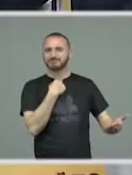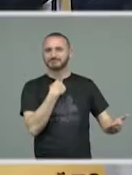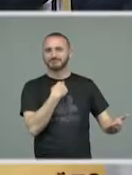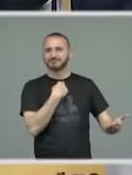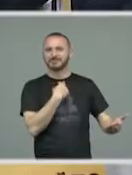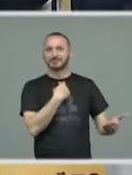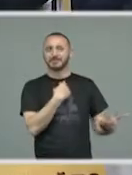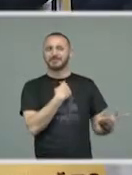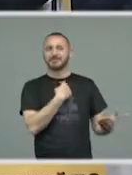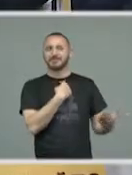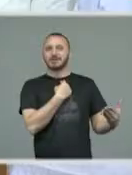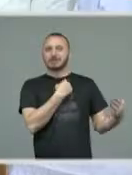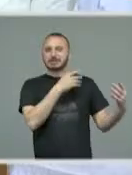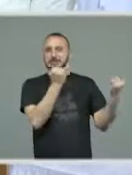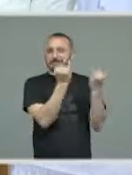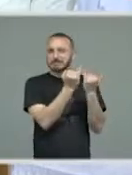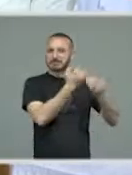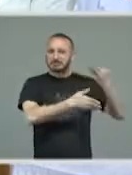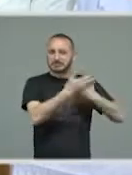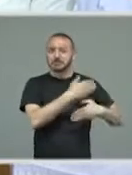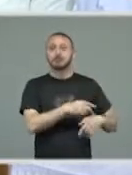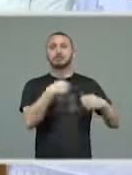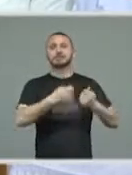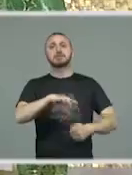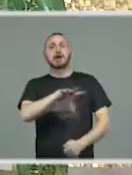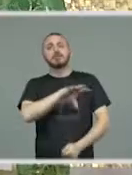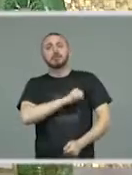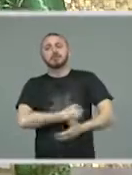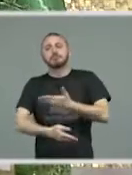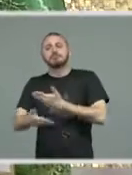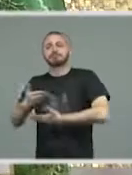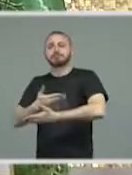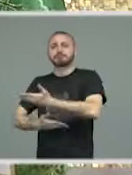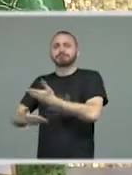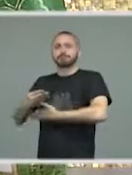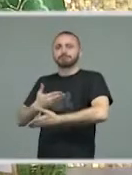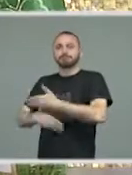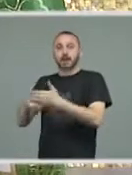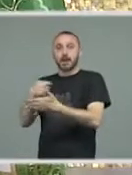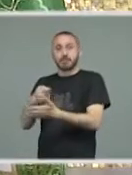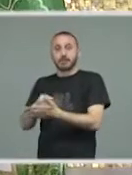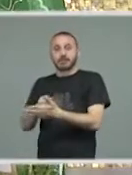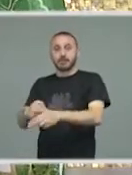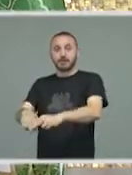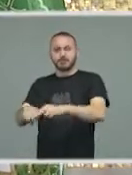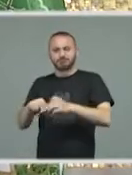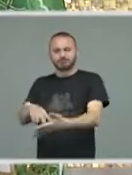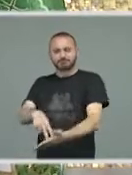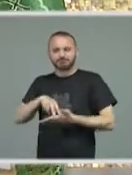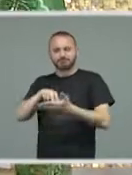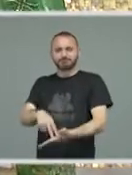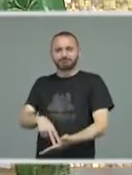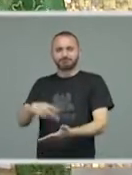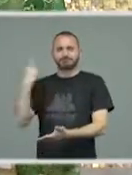louco, um mordendo o outro, amai-vos uns aos outros. A batalha travada em foro interno,